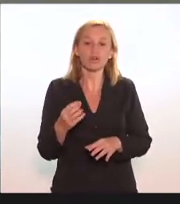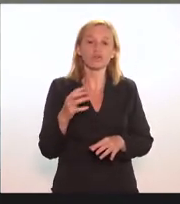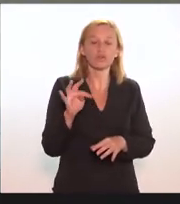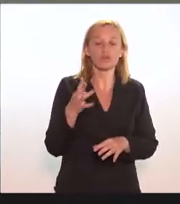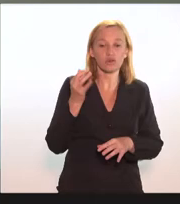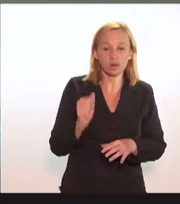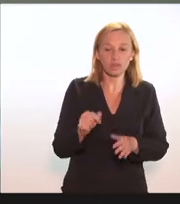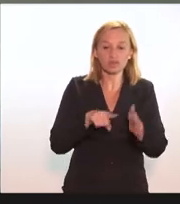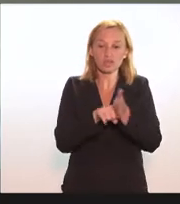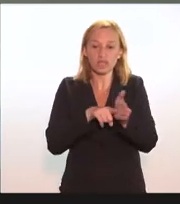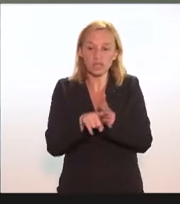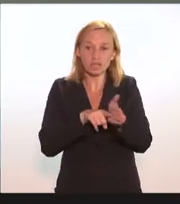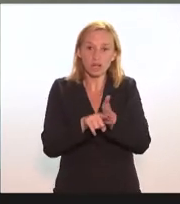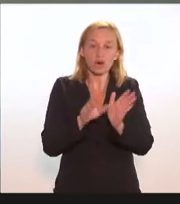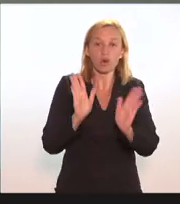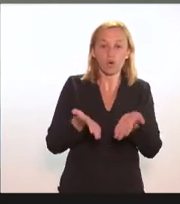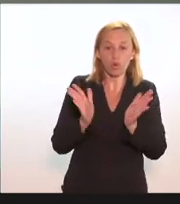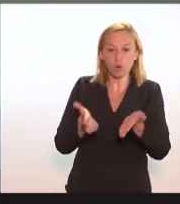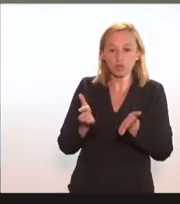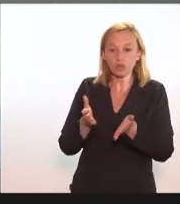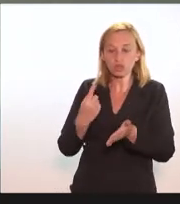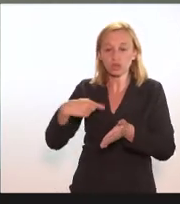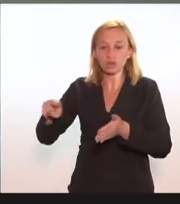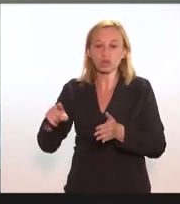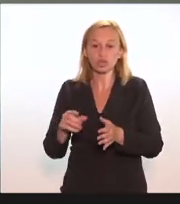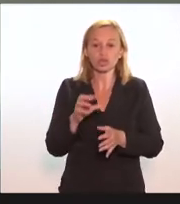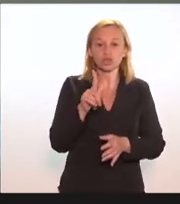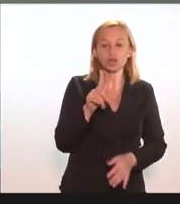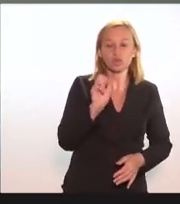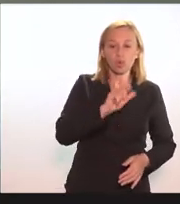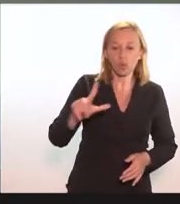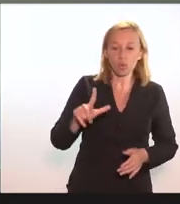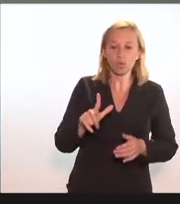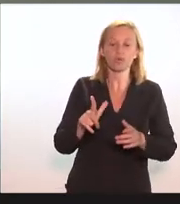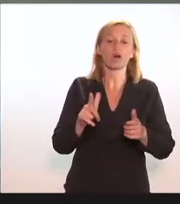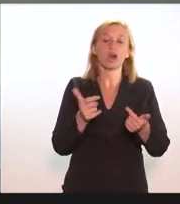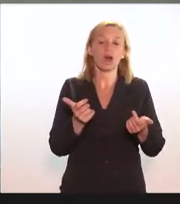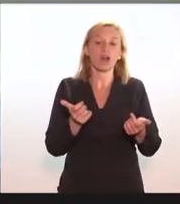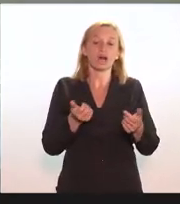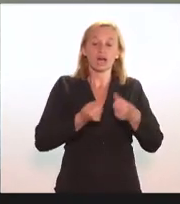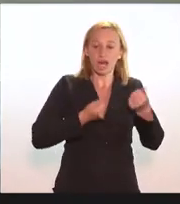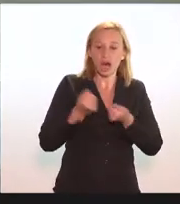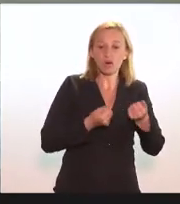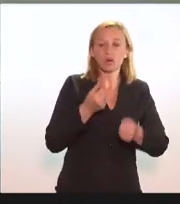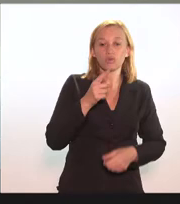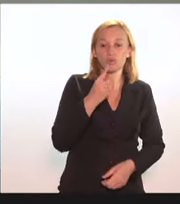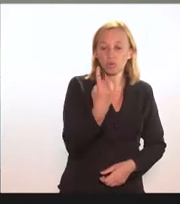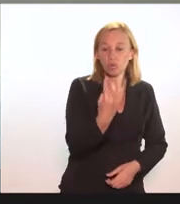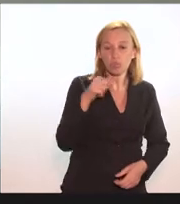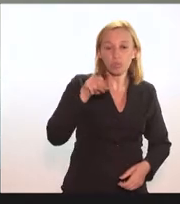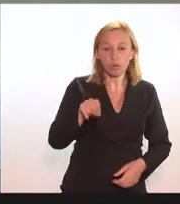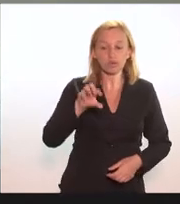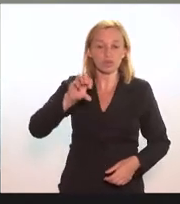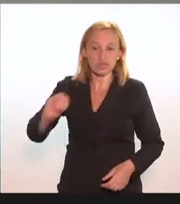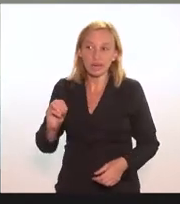auditores vão para a fiscalização hoje de golzinho 1.0 e, evidentemente, tem muita dificuldade de correr atrás de